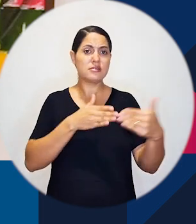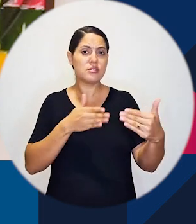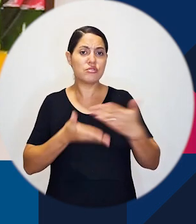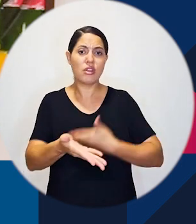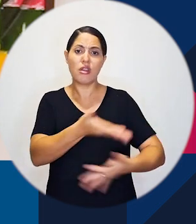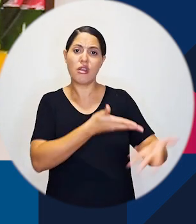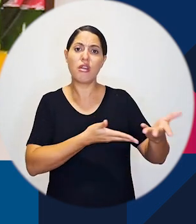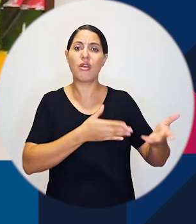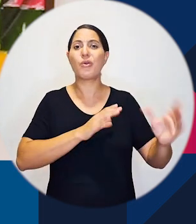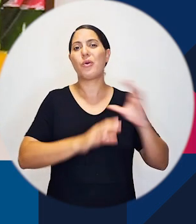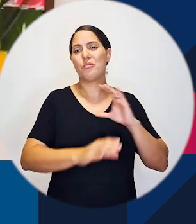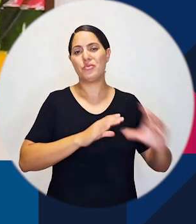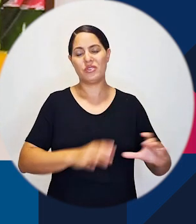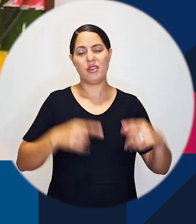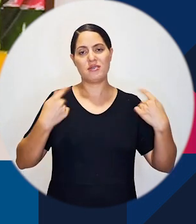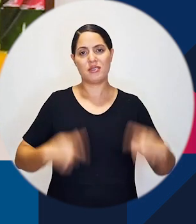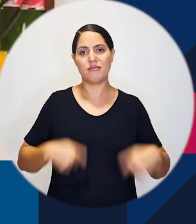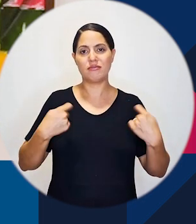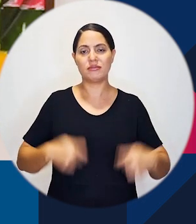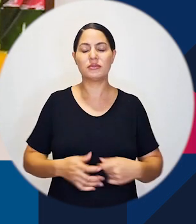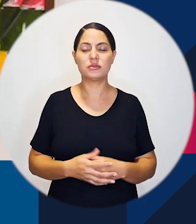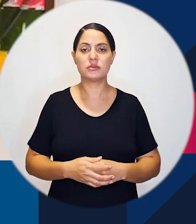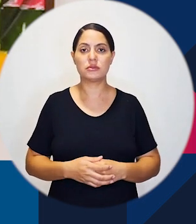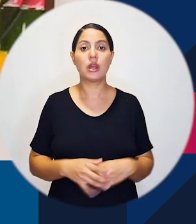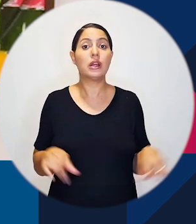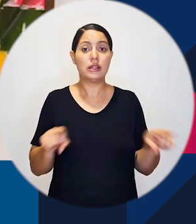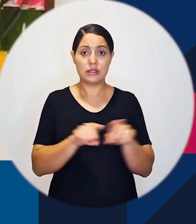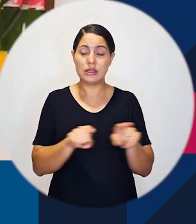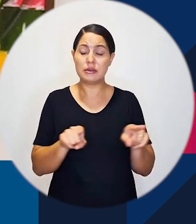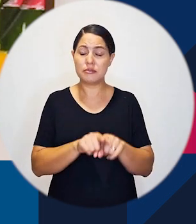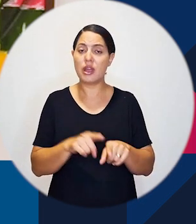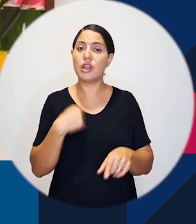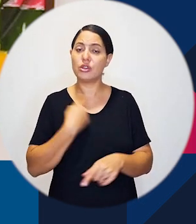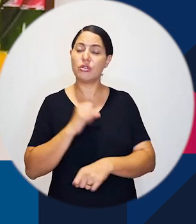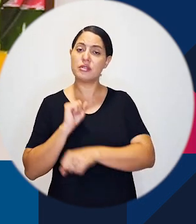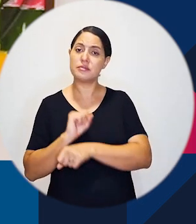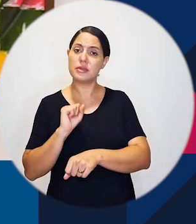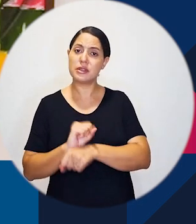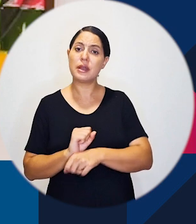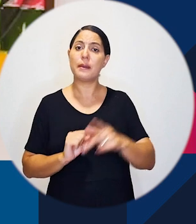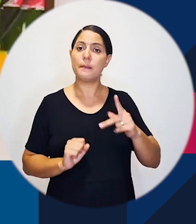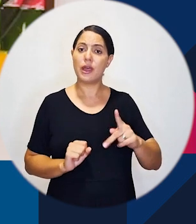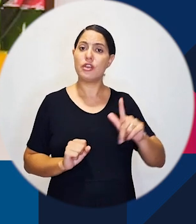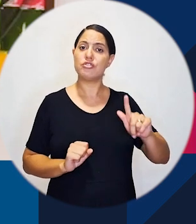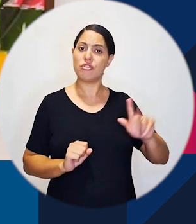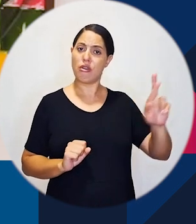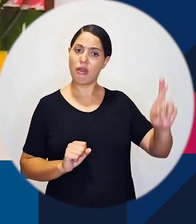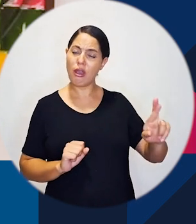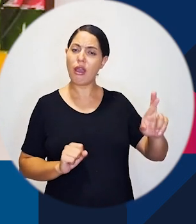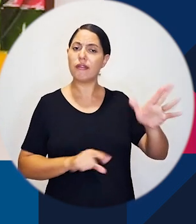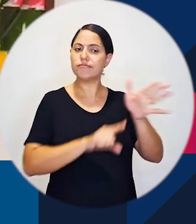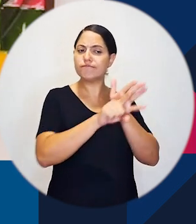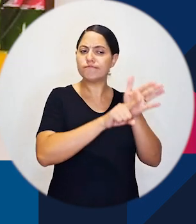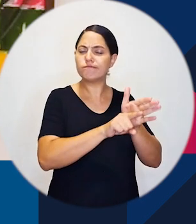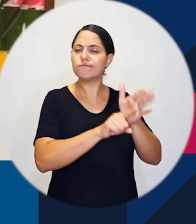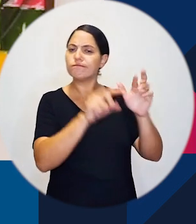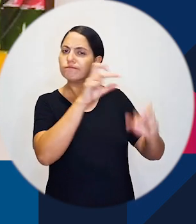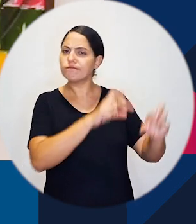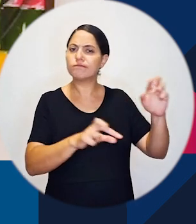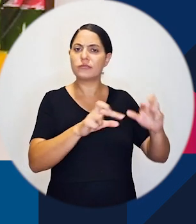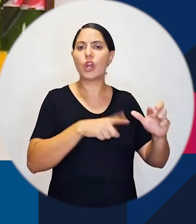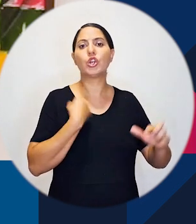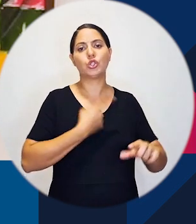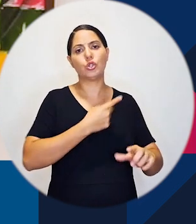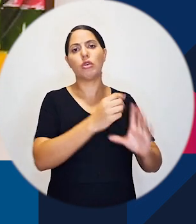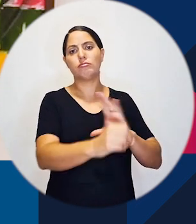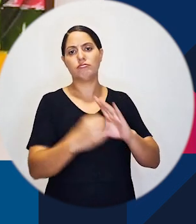e clientes. Nós aguardamos mais informações sobre as investigações e sobre as providências que serão adotadas pela